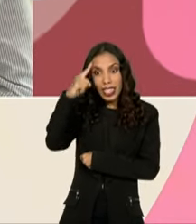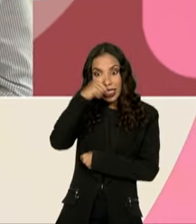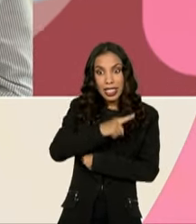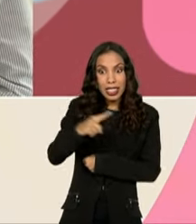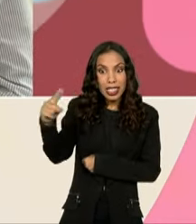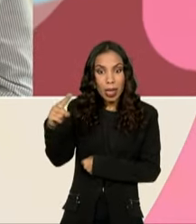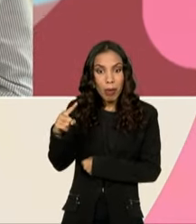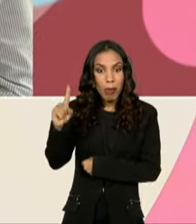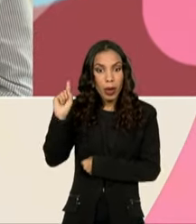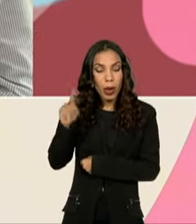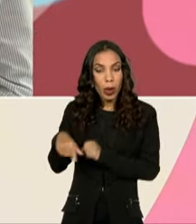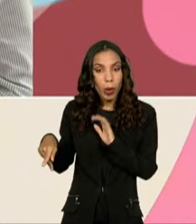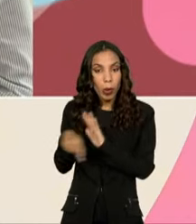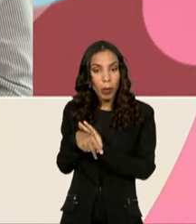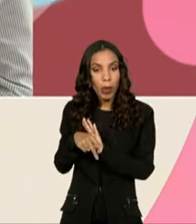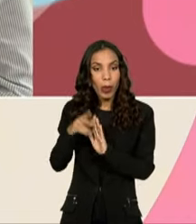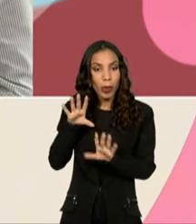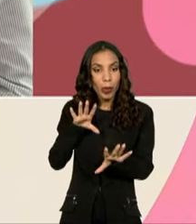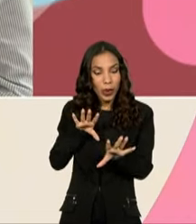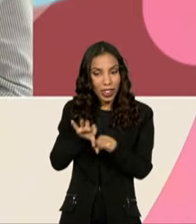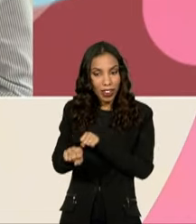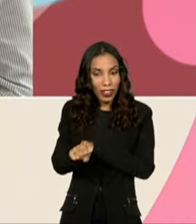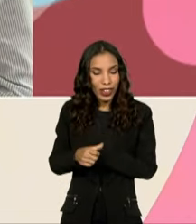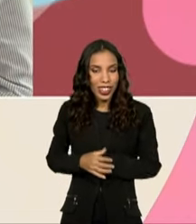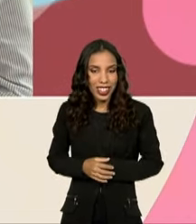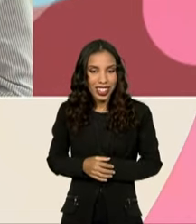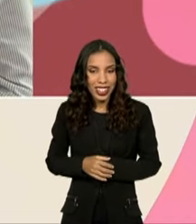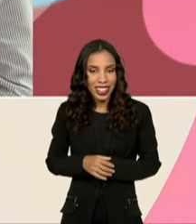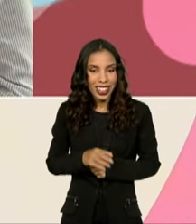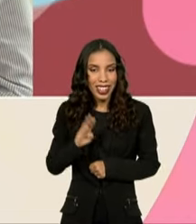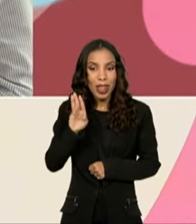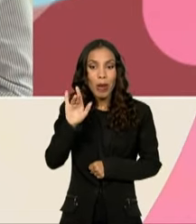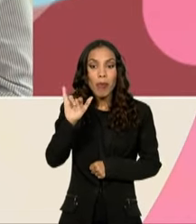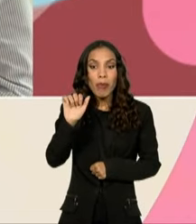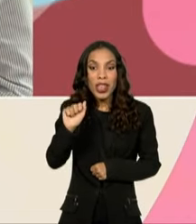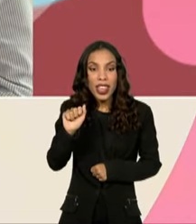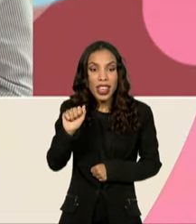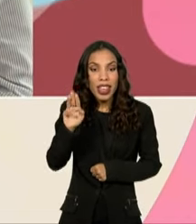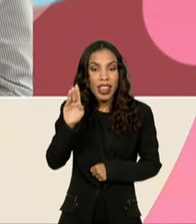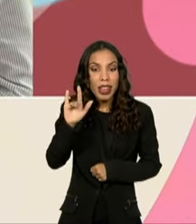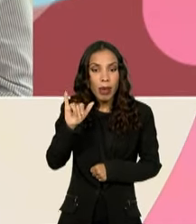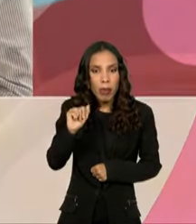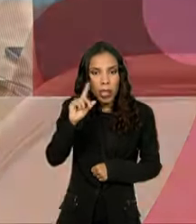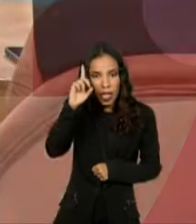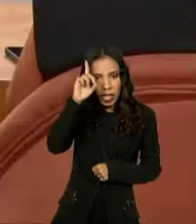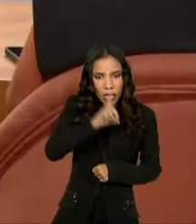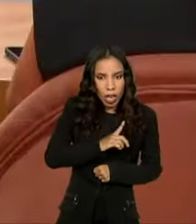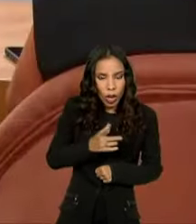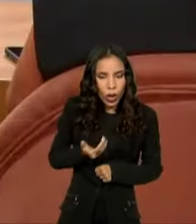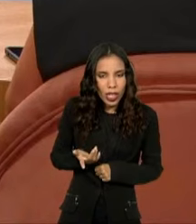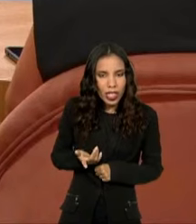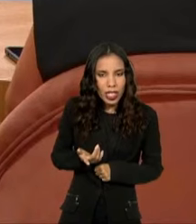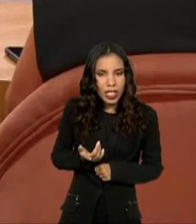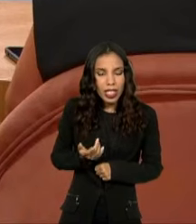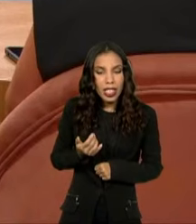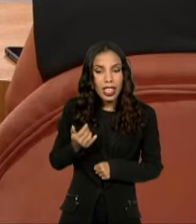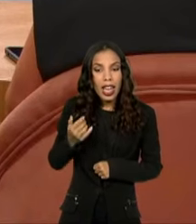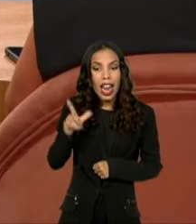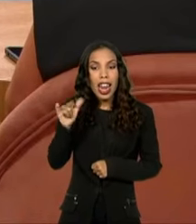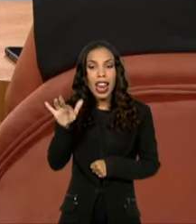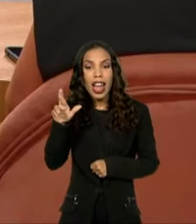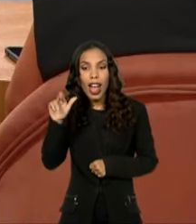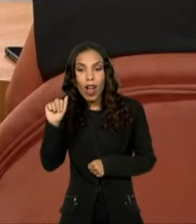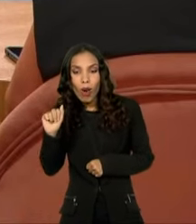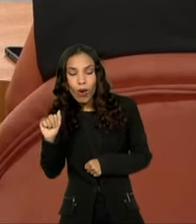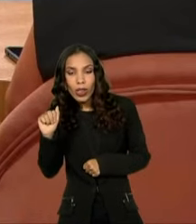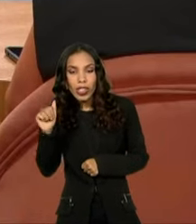formatura. Laura e Vinícius ali, né? Ali, Ali Beatriz Bia, Vinícius Bia, e Laura Bia, no, tá no telefone. É. E a Laura tá no telefone. Tá no agora